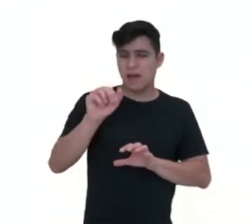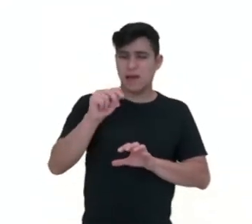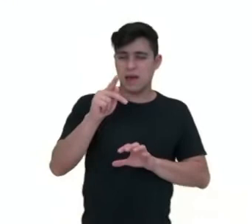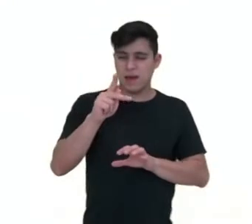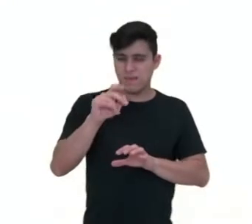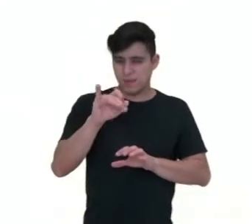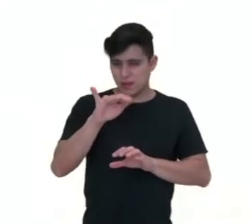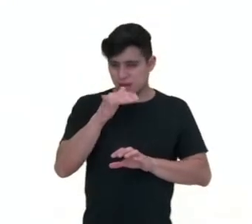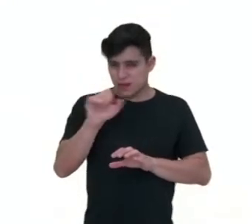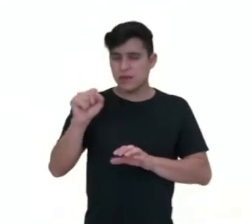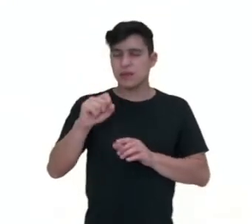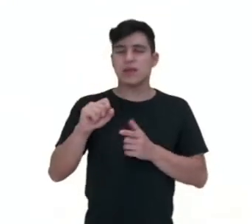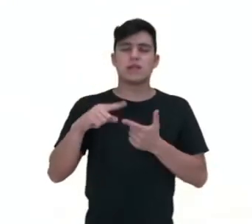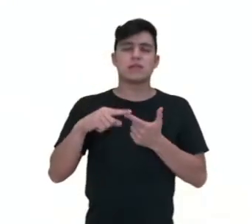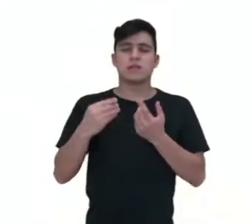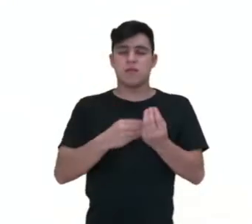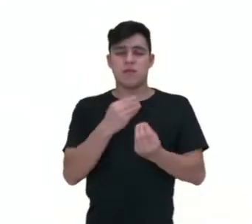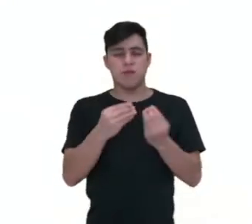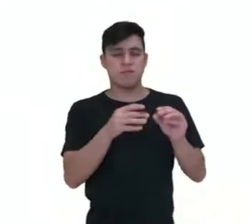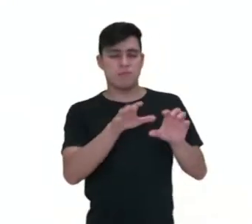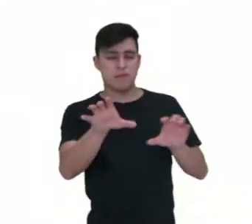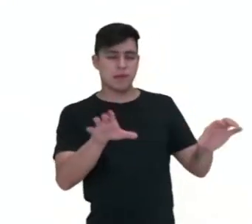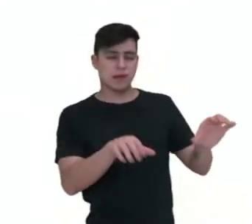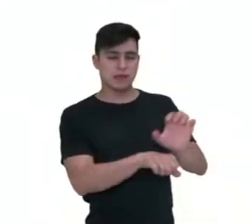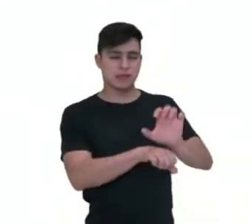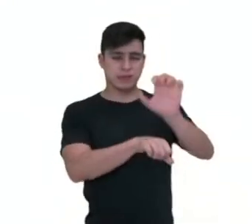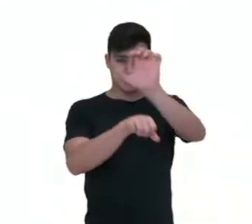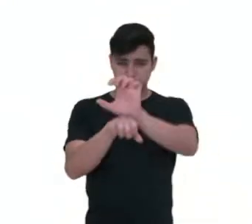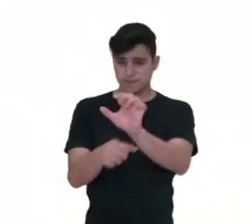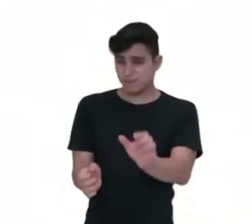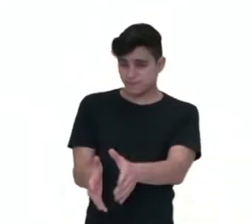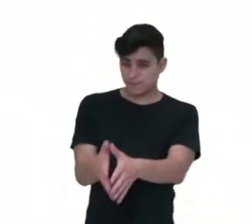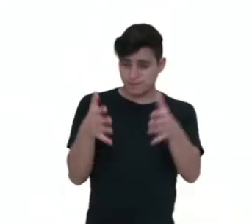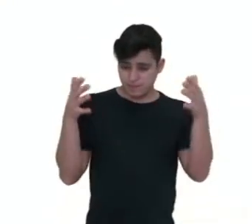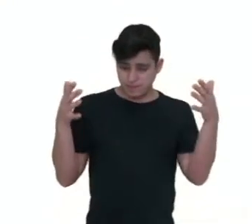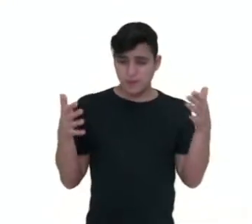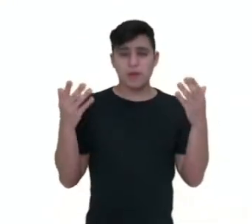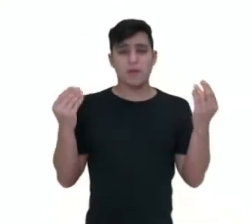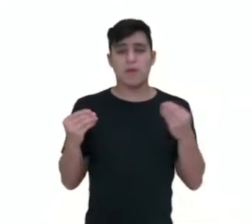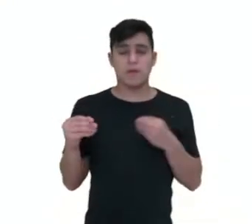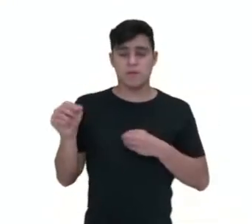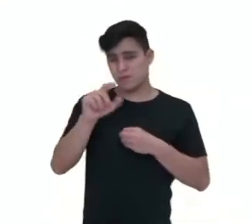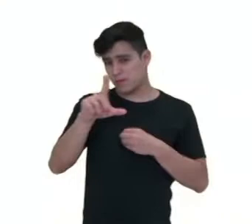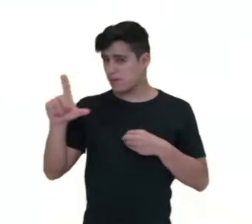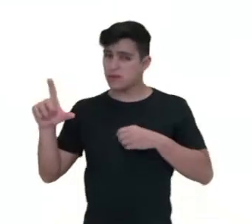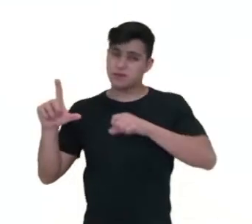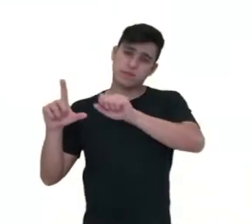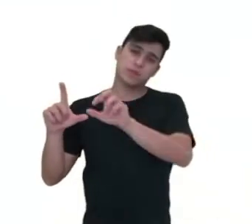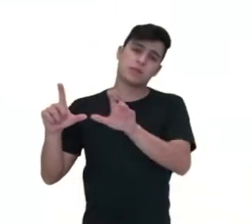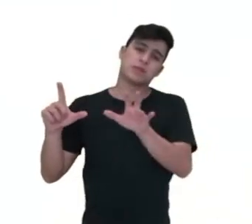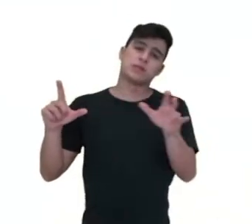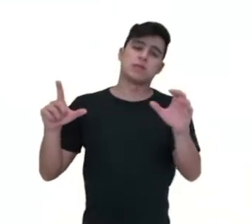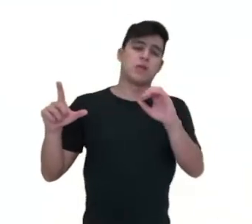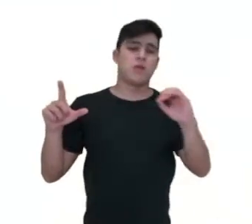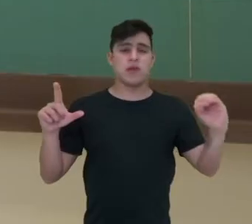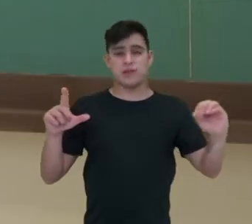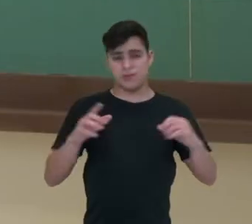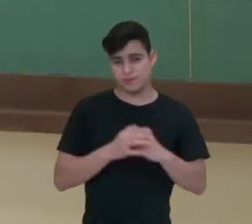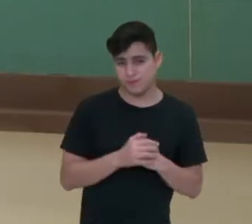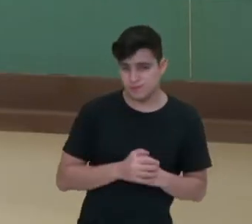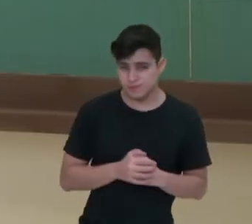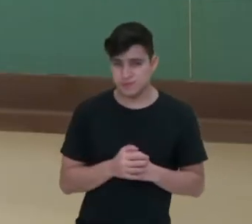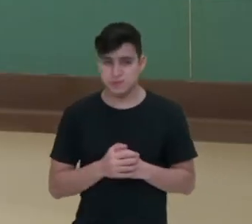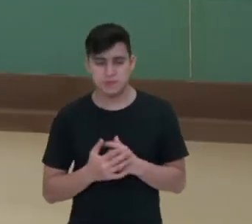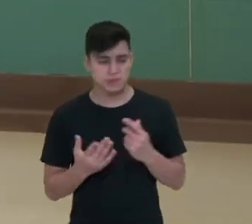as divisões dos estados e a expansão no sentido leste para o oeste. E quando a gente fala